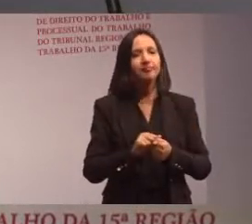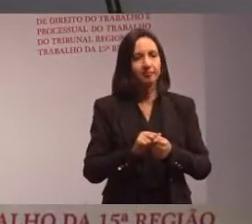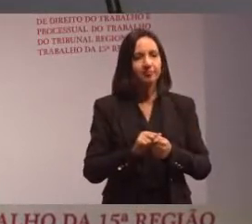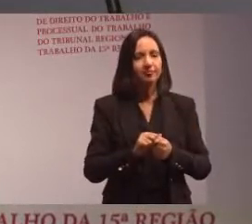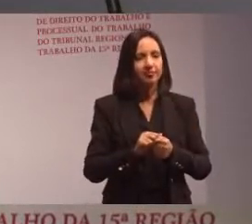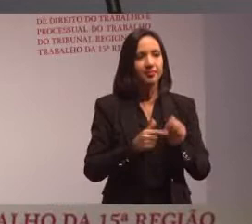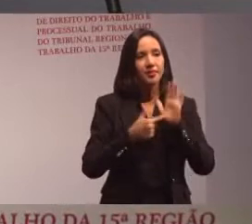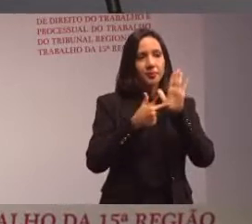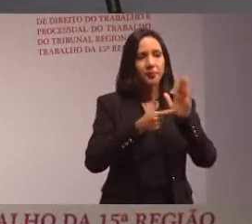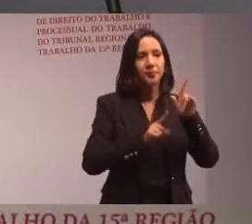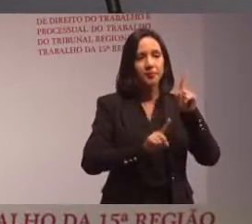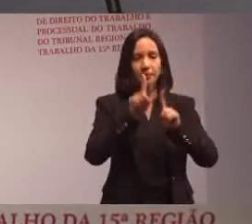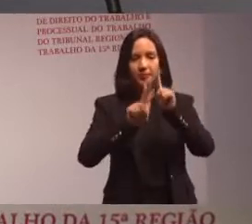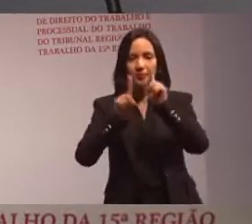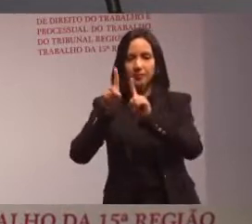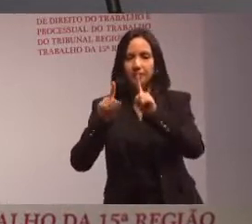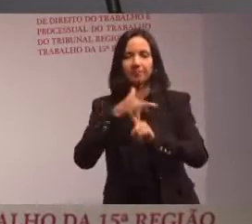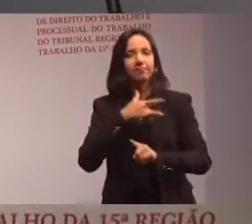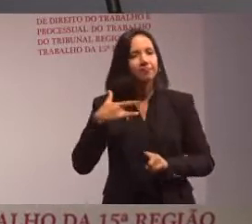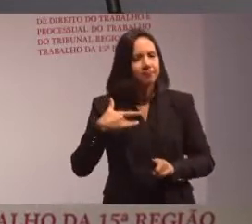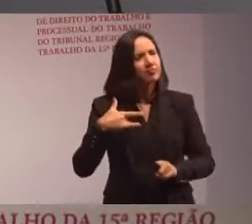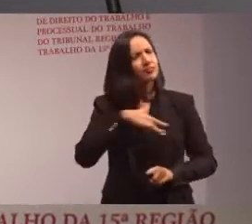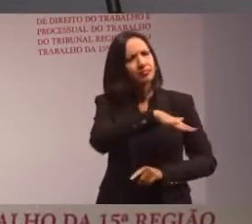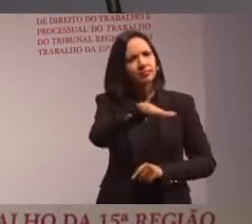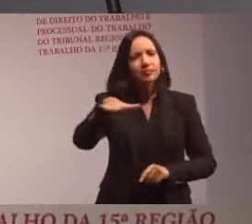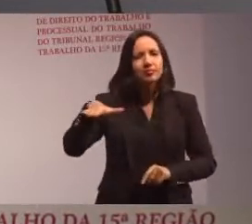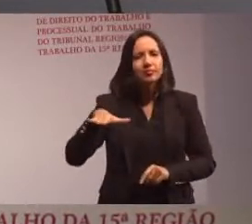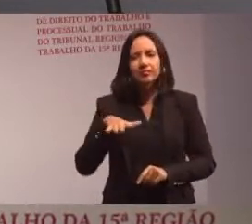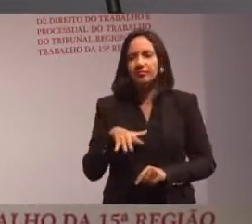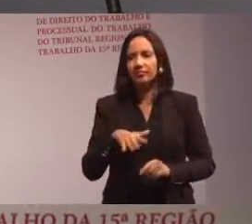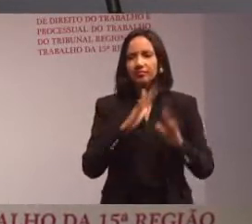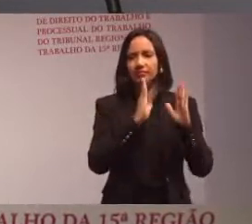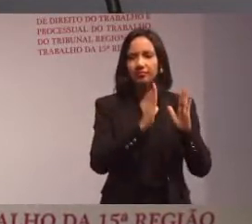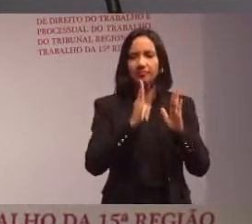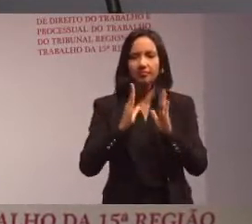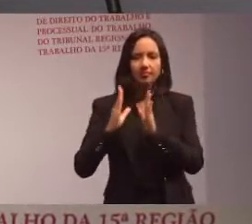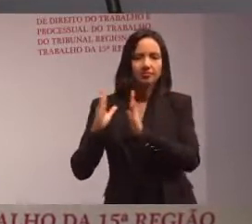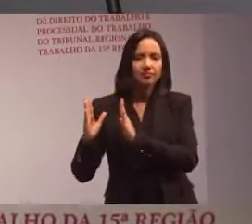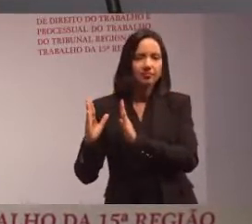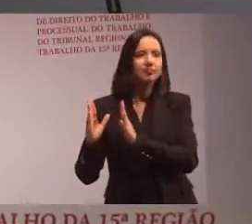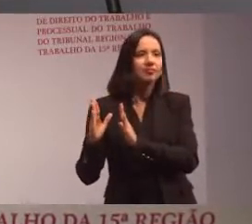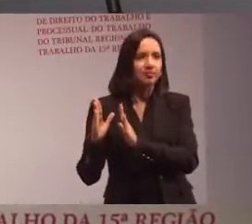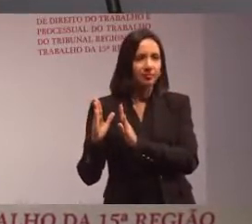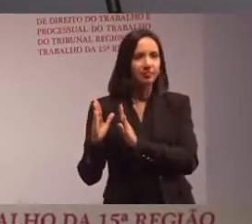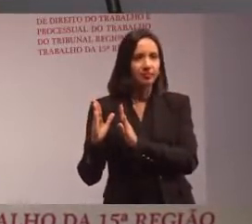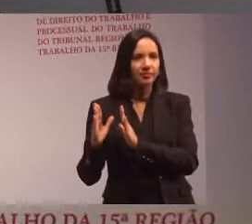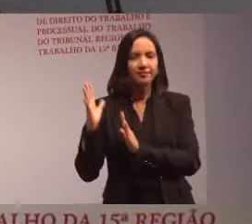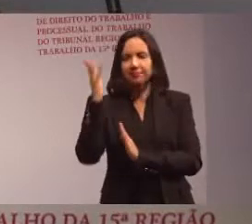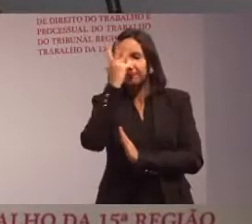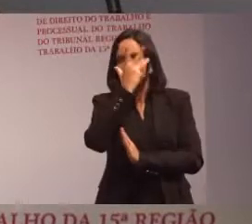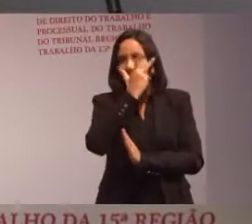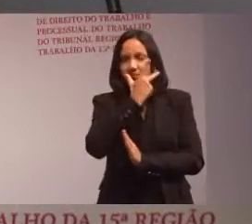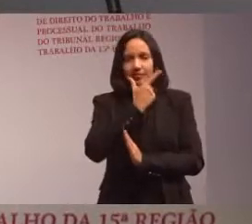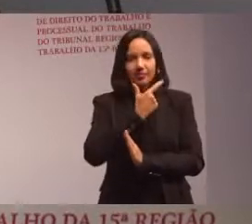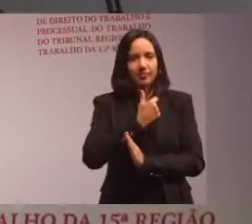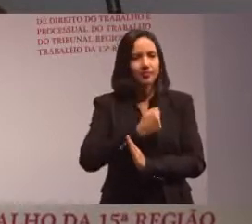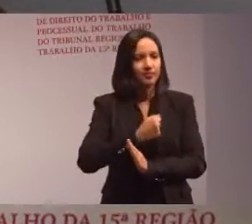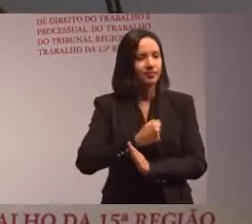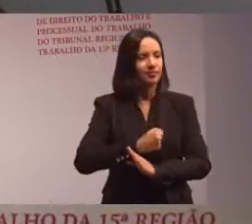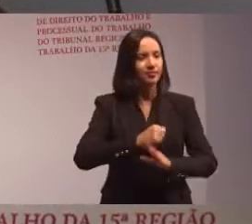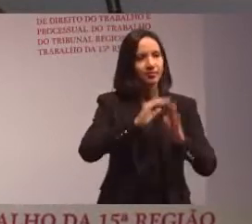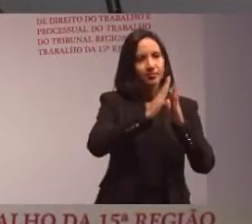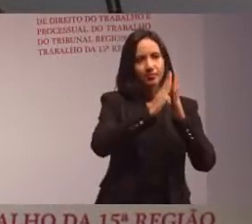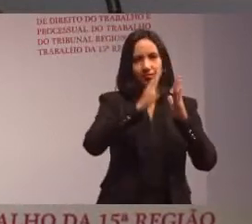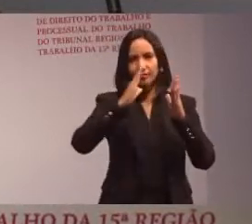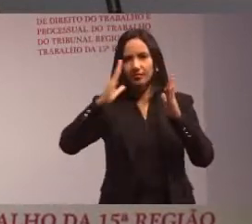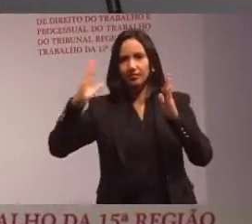Organização Internacional de Saúde. Tudo isso para fazer uma grande colcha, né, tecer esse bonito bordado, para que depois o doutor